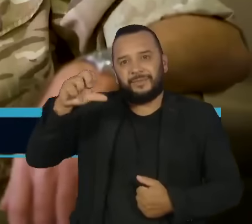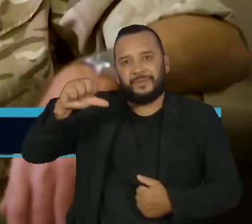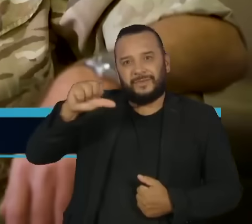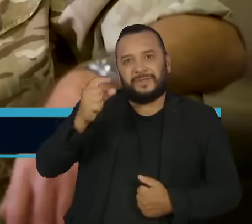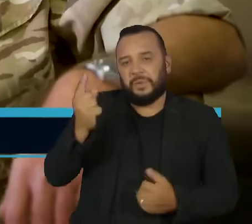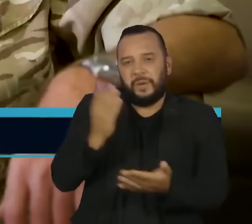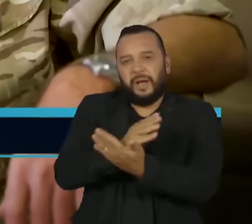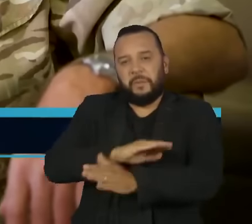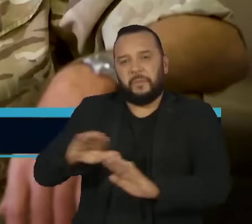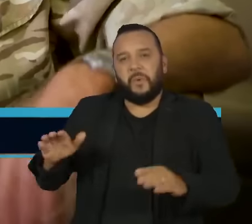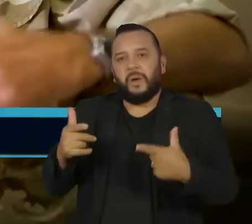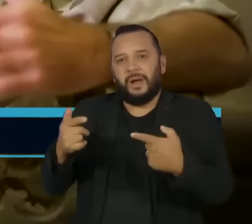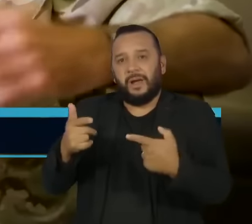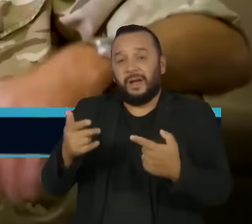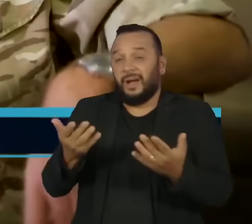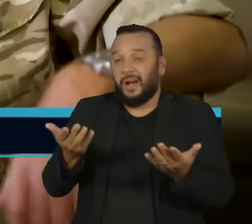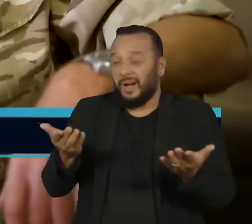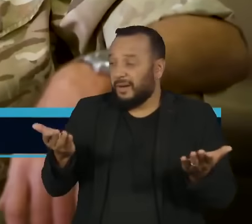cenário de pré-guerra,